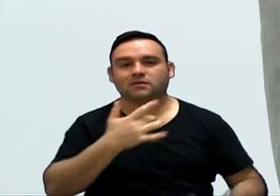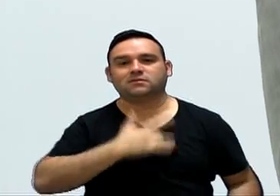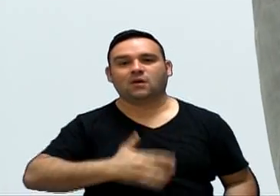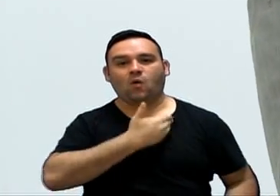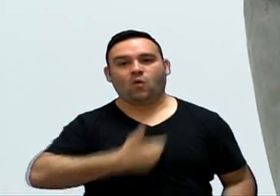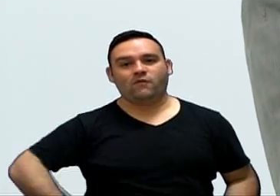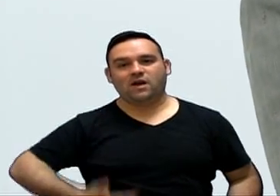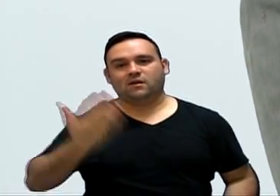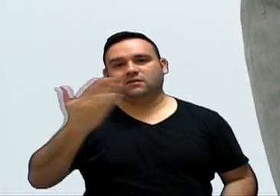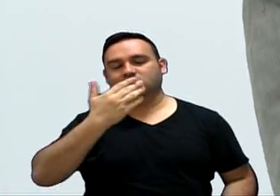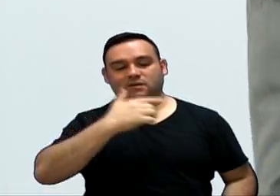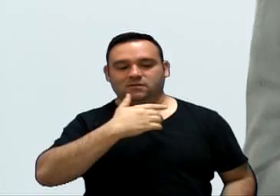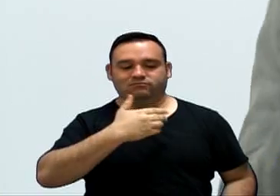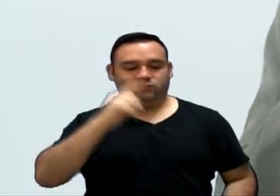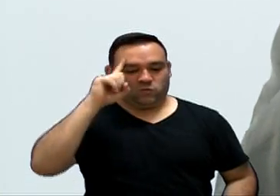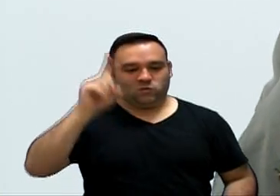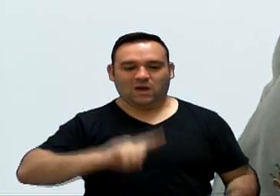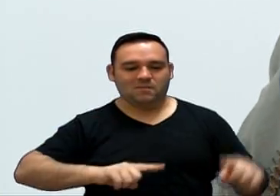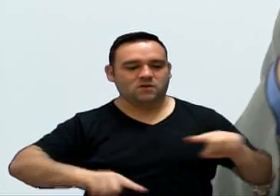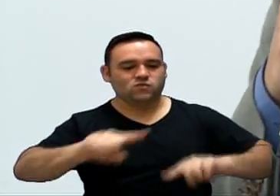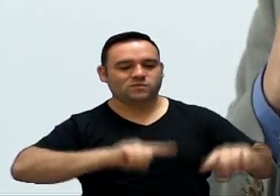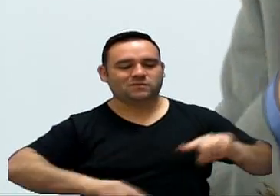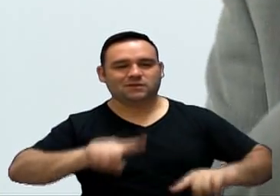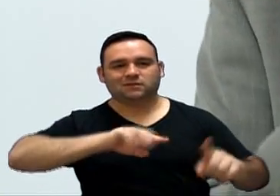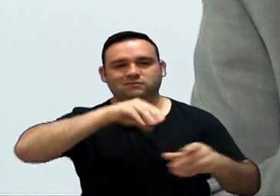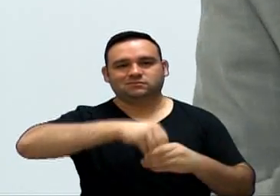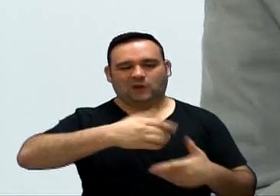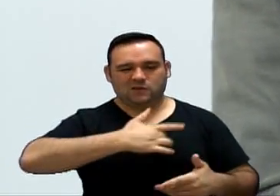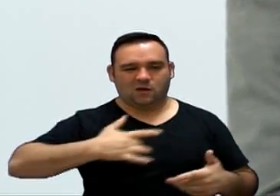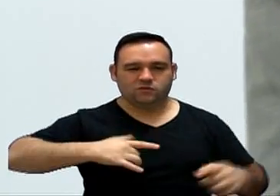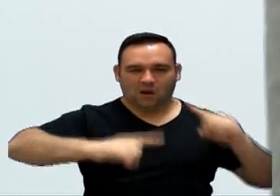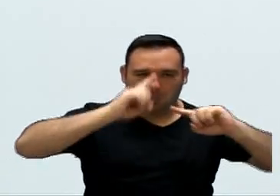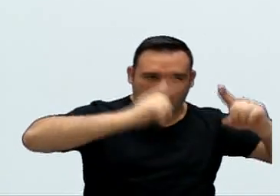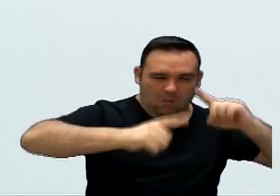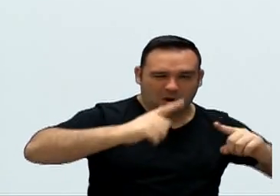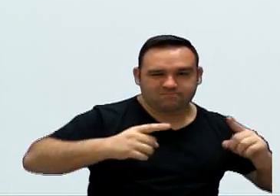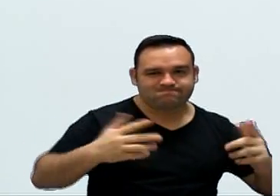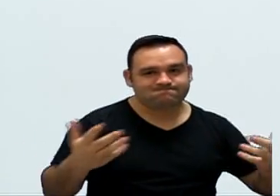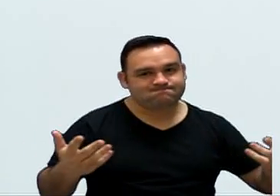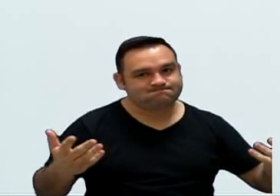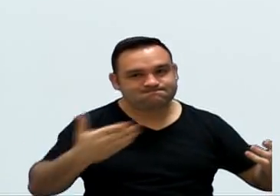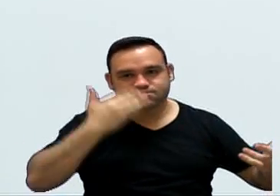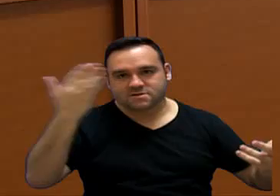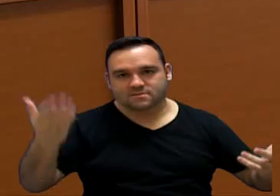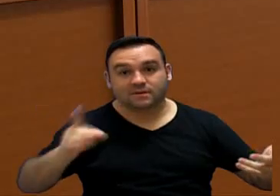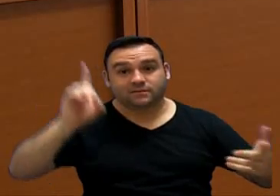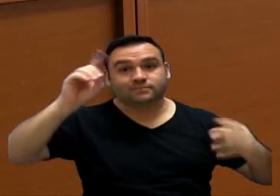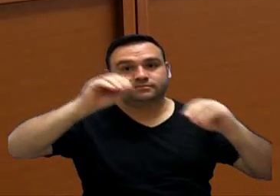governador que não sabe governar nem a própria casa, quem dirá a saúde pública. Deus abençoe a todos.